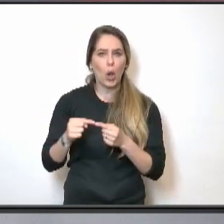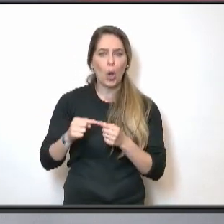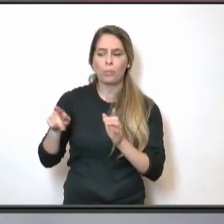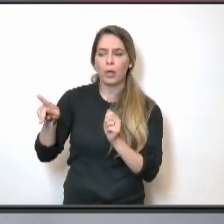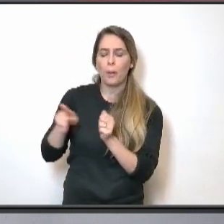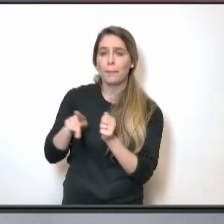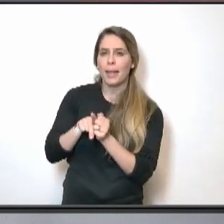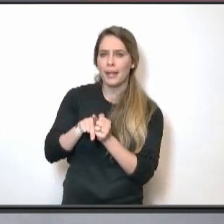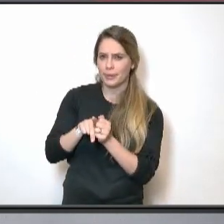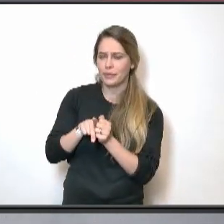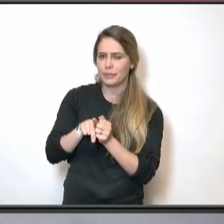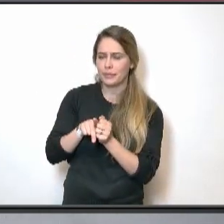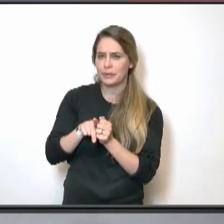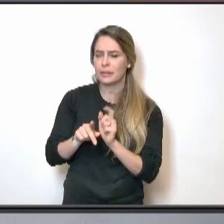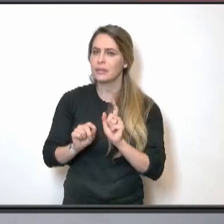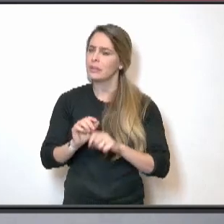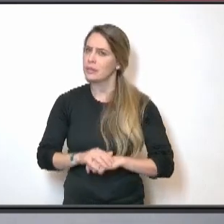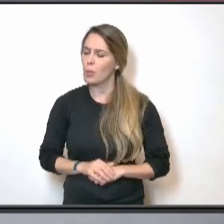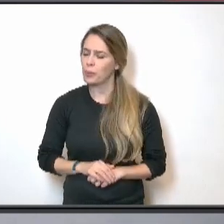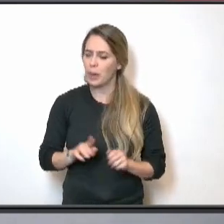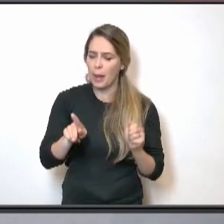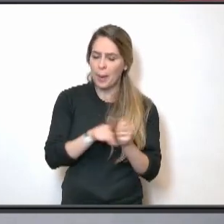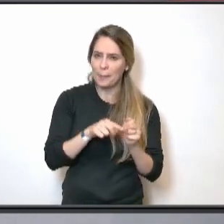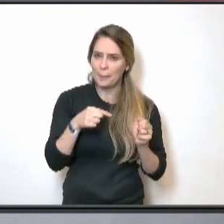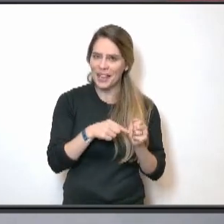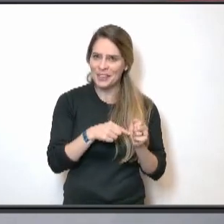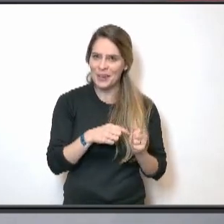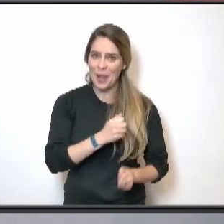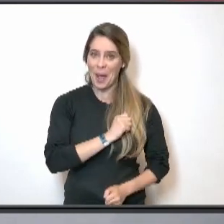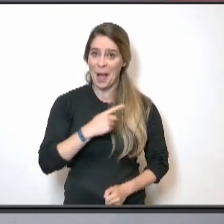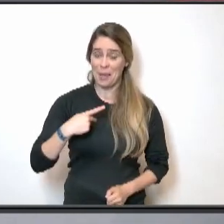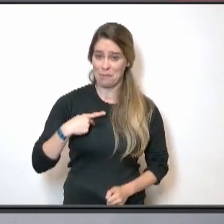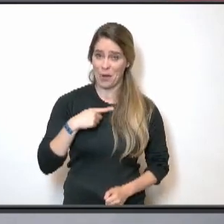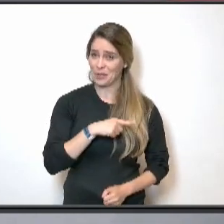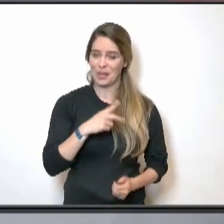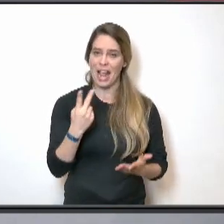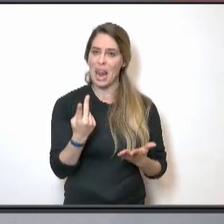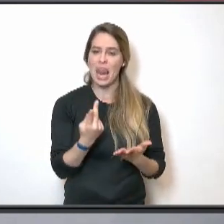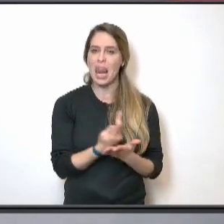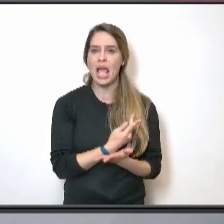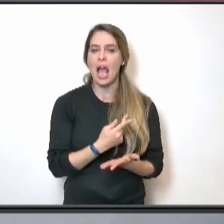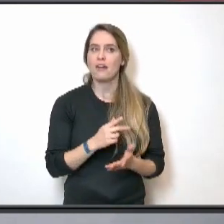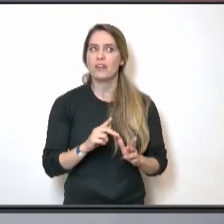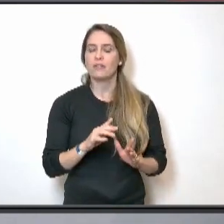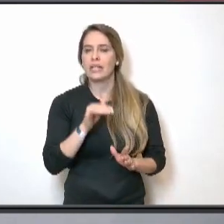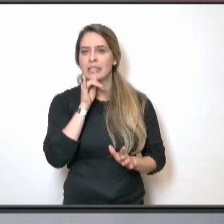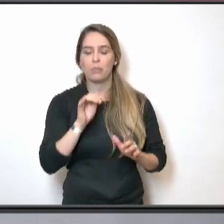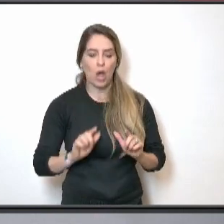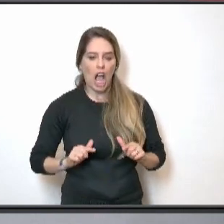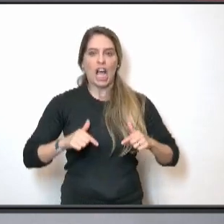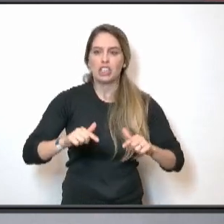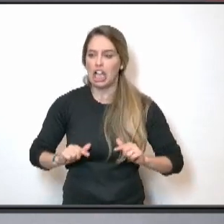interessante que Pedro era aquele apóstolo que ele errava muito por ação, dificilmente por omissão. Você lembra disso? Tudo